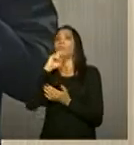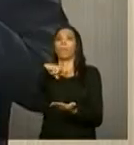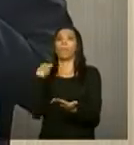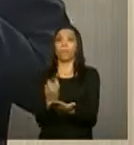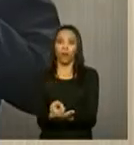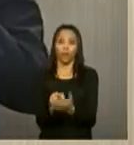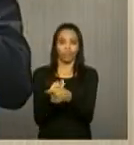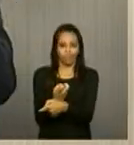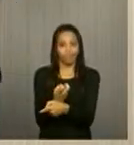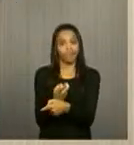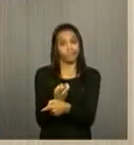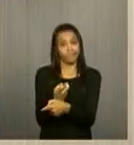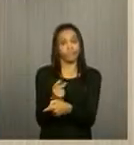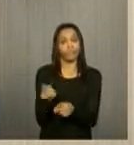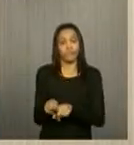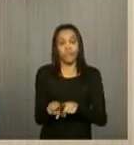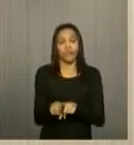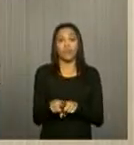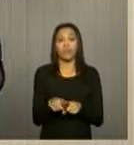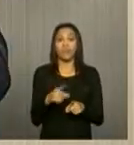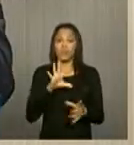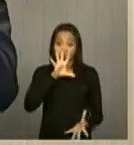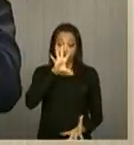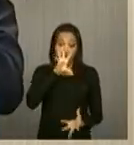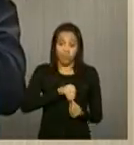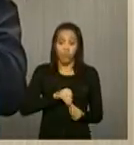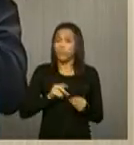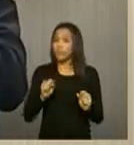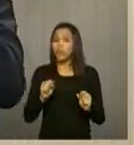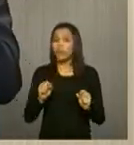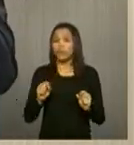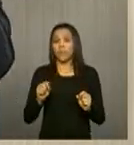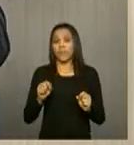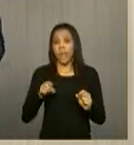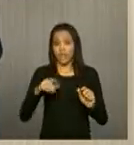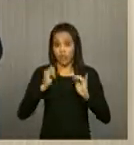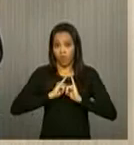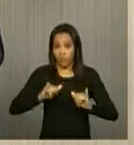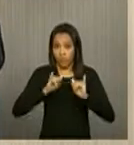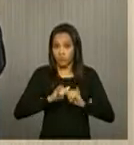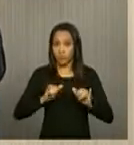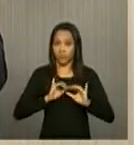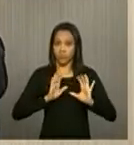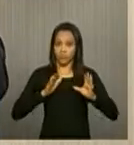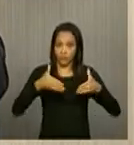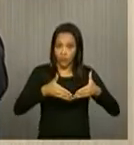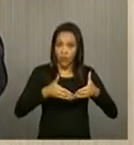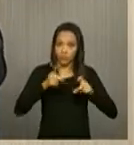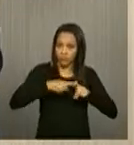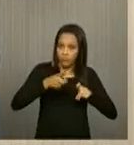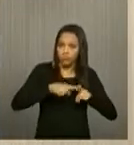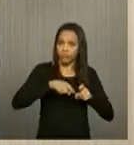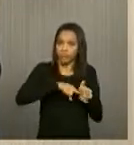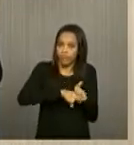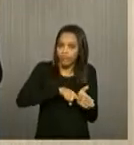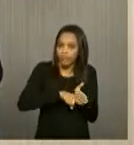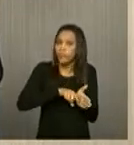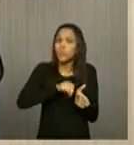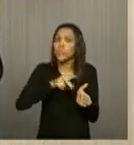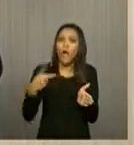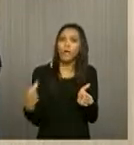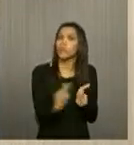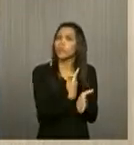todos os nossos exames podem concluir que os dados clínicos as circunstâncias relatadas